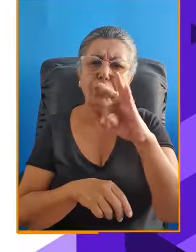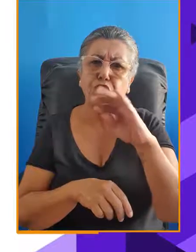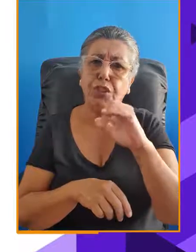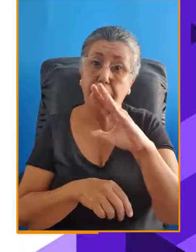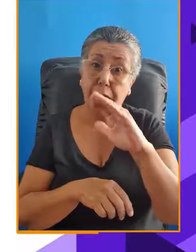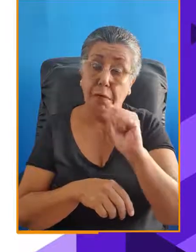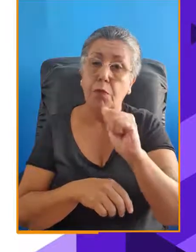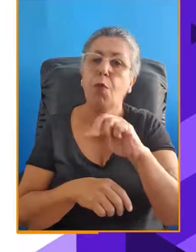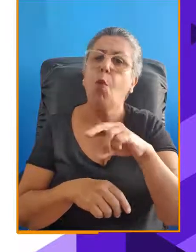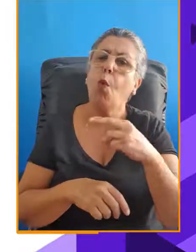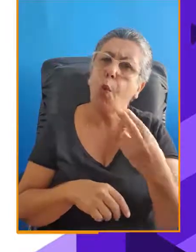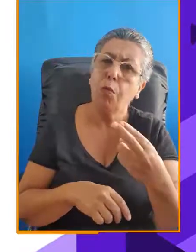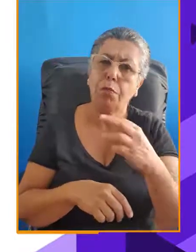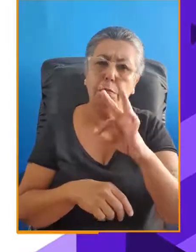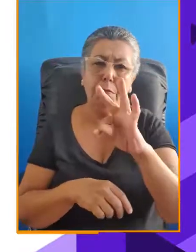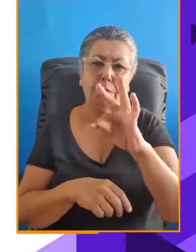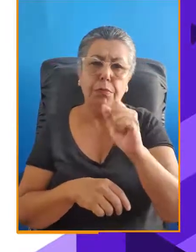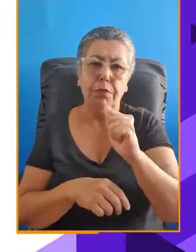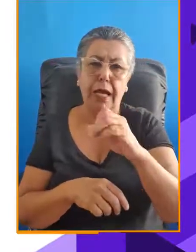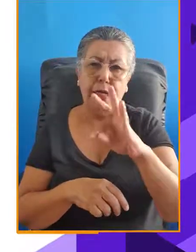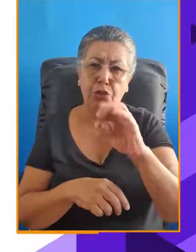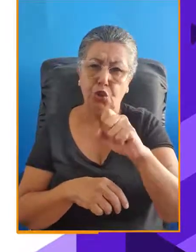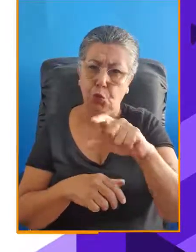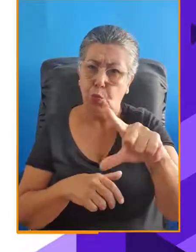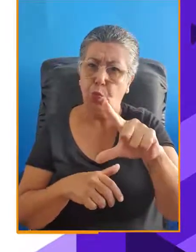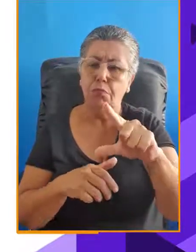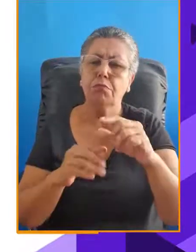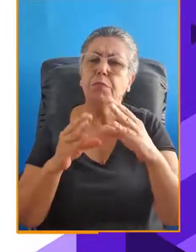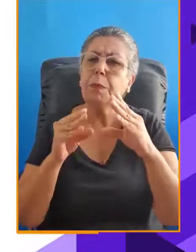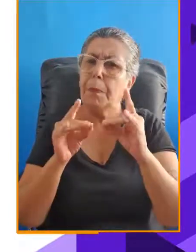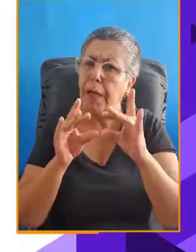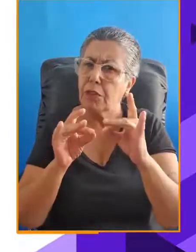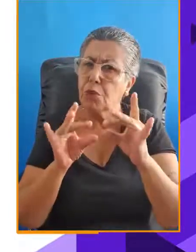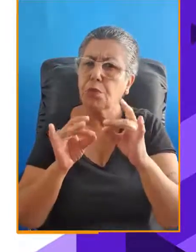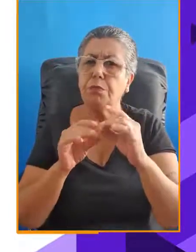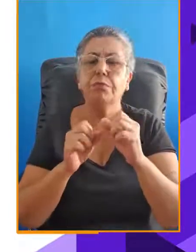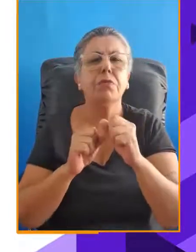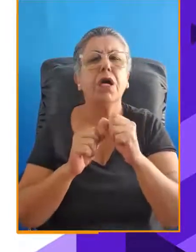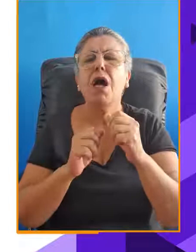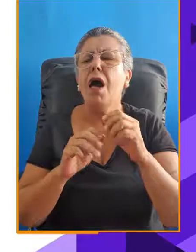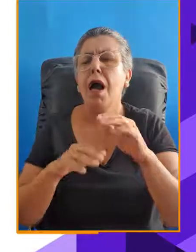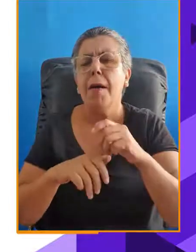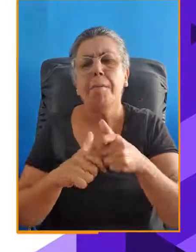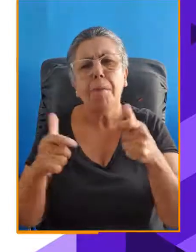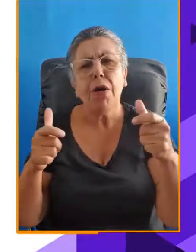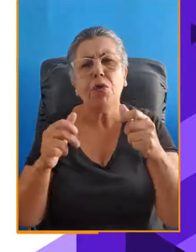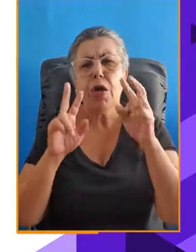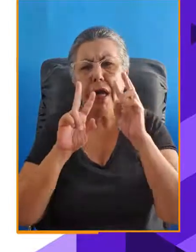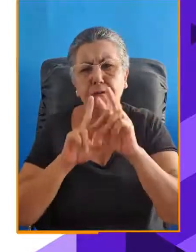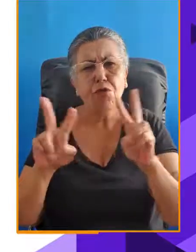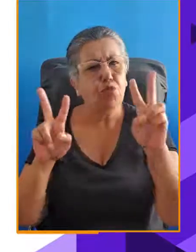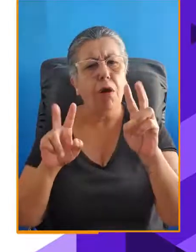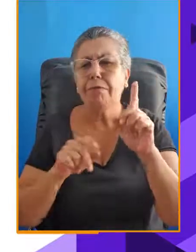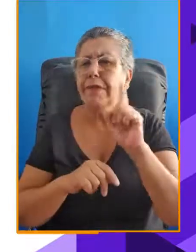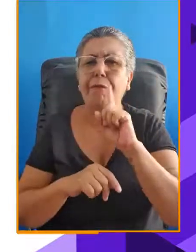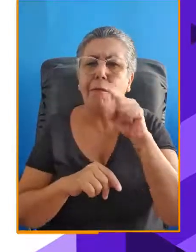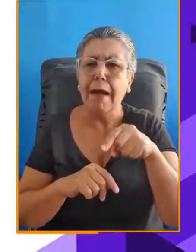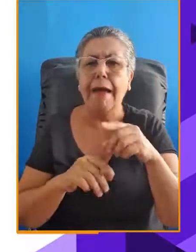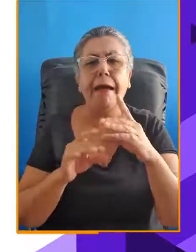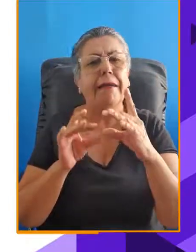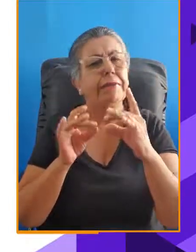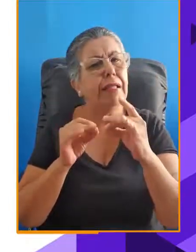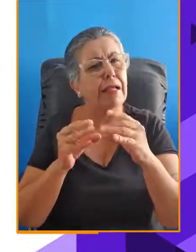tátil. A maior parte da experiência humana com a textura é visual e não é tátil, ou seja,